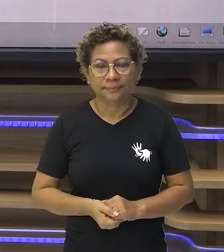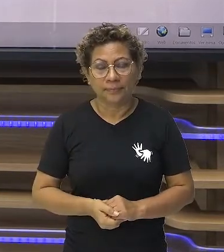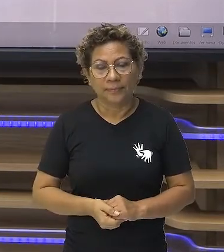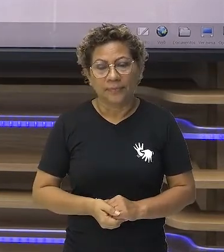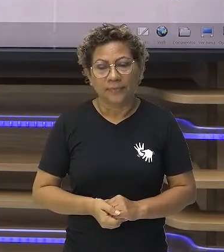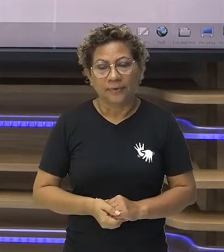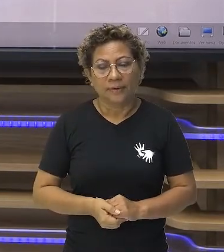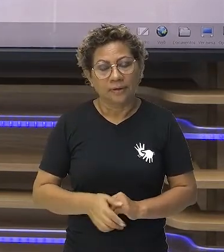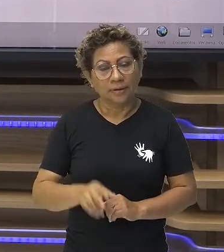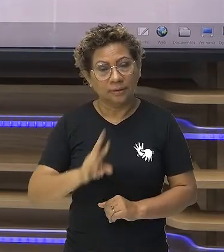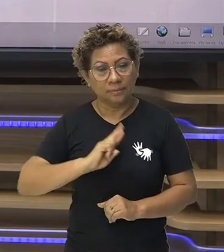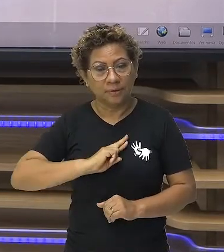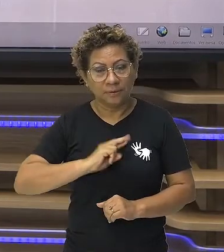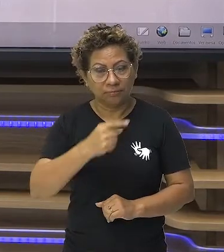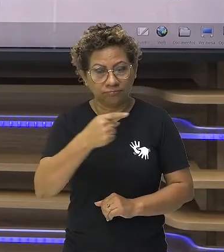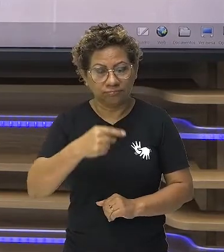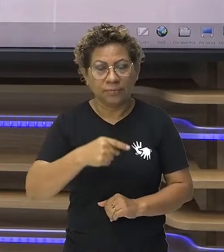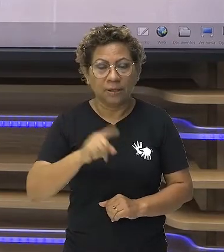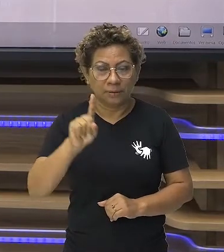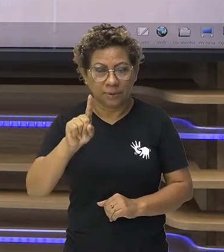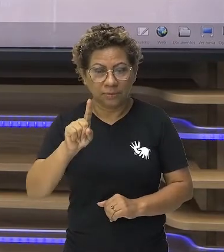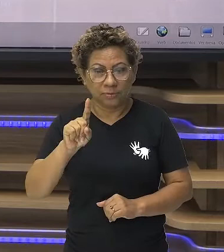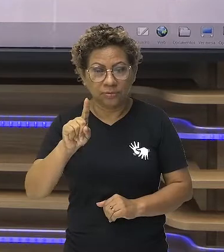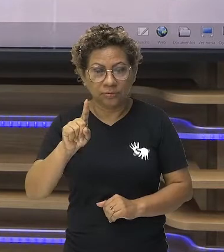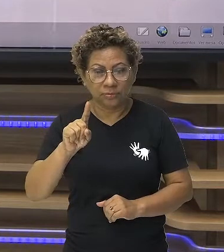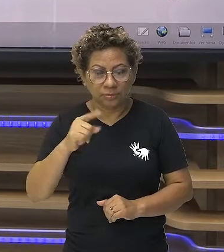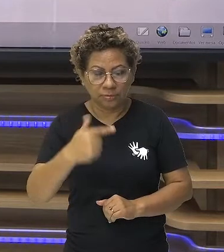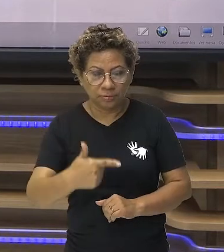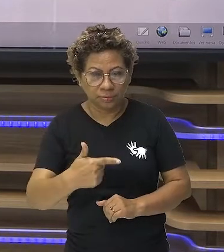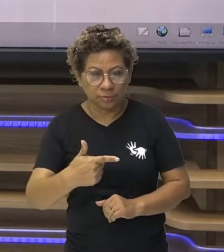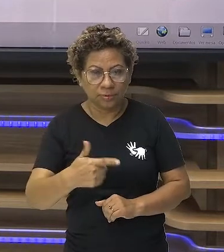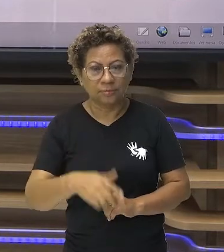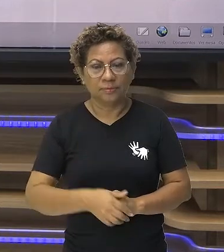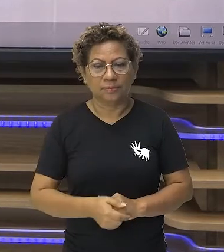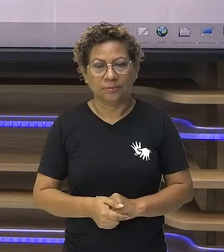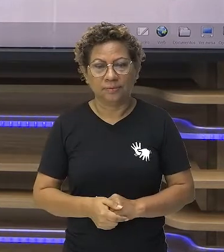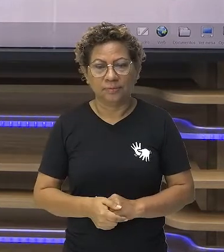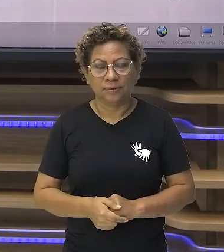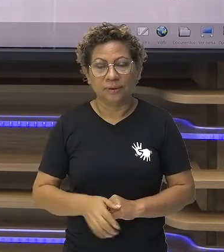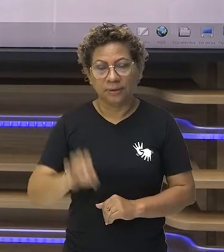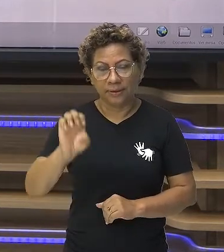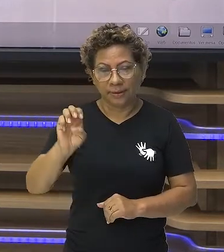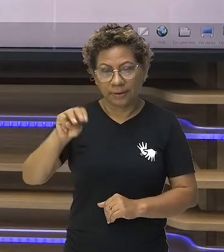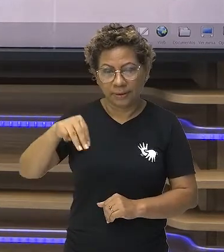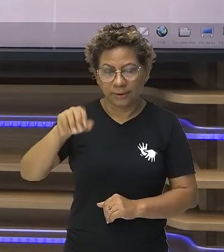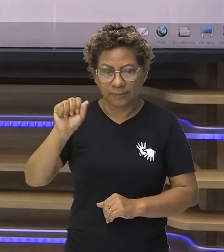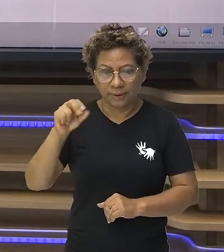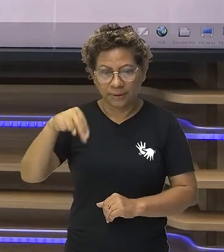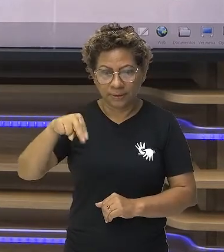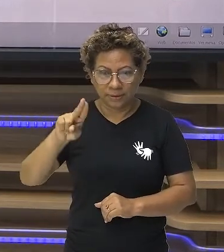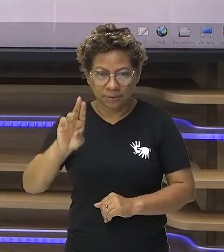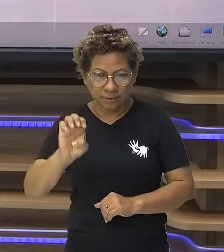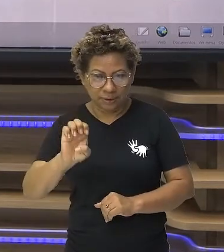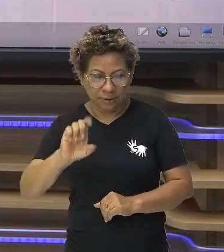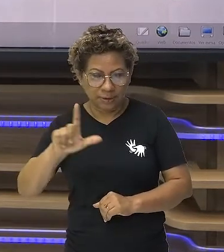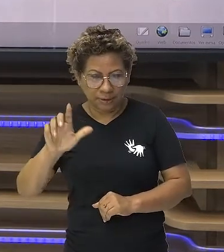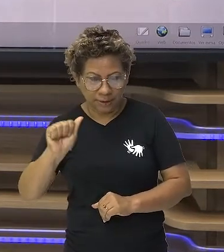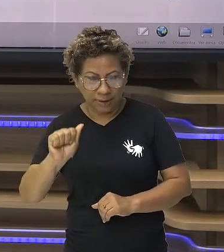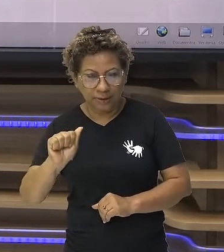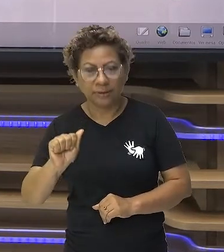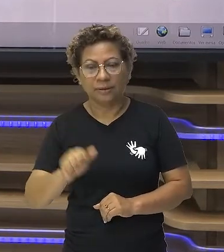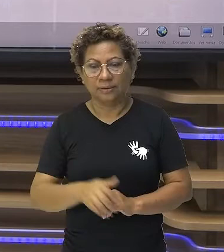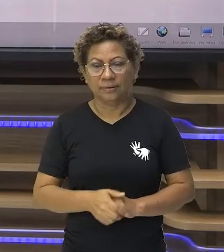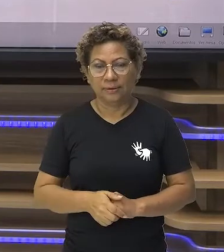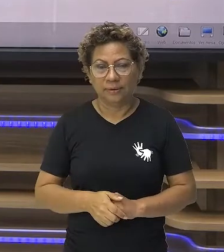sobre 2, muito bem. É, a Manuela, professora, né? É,